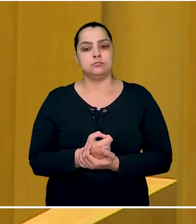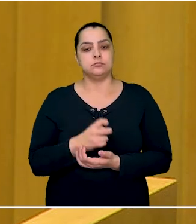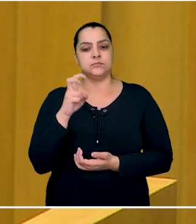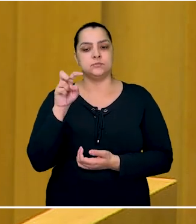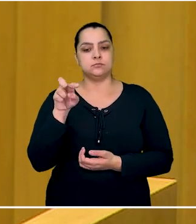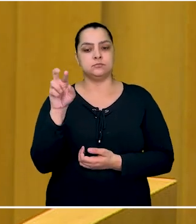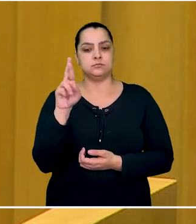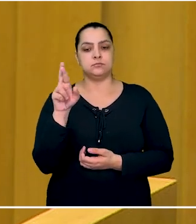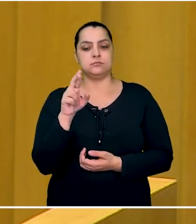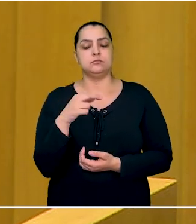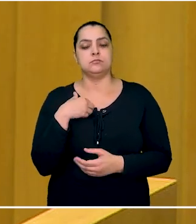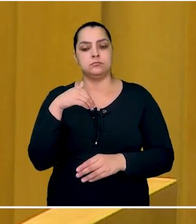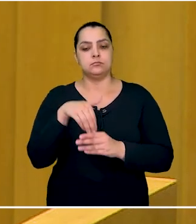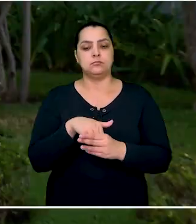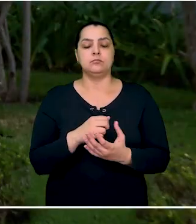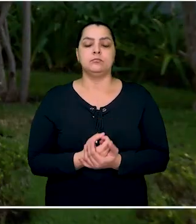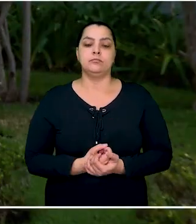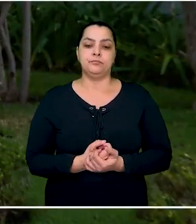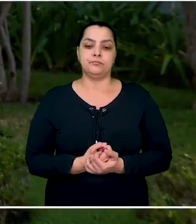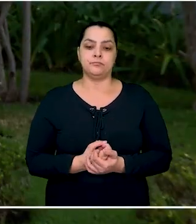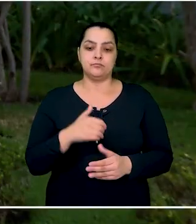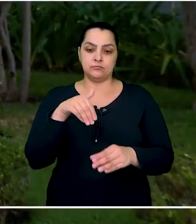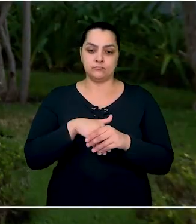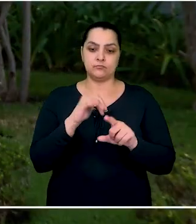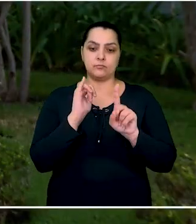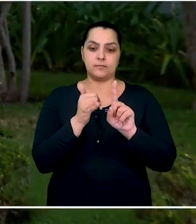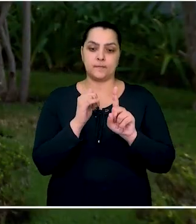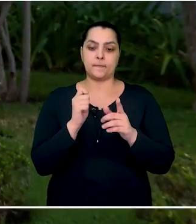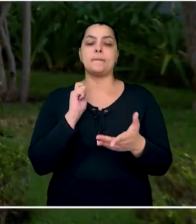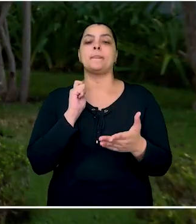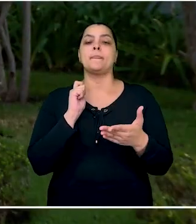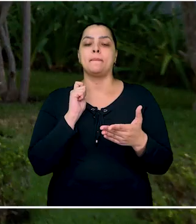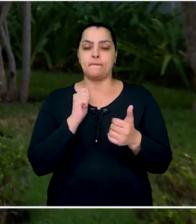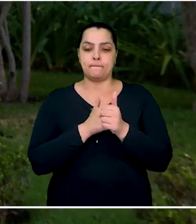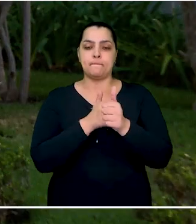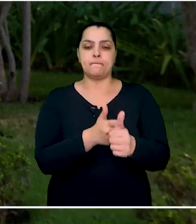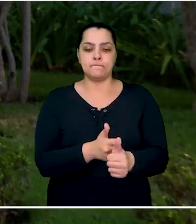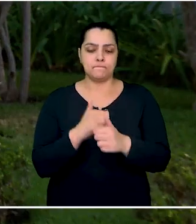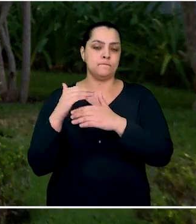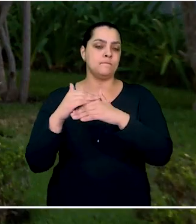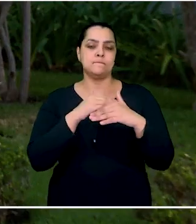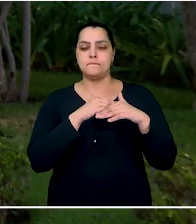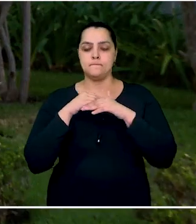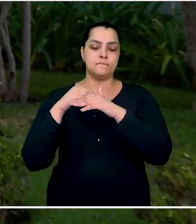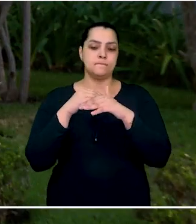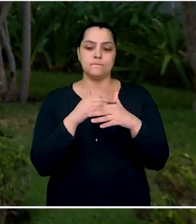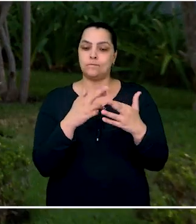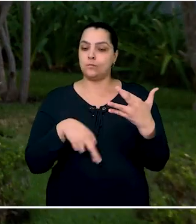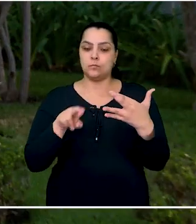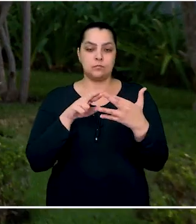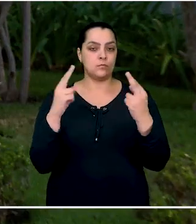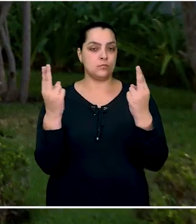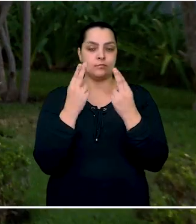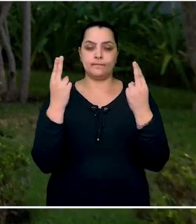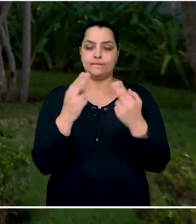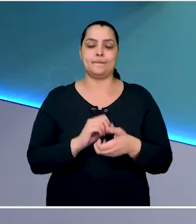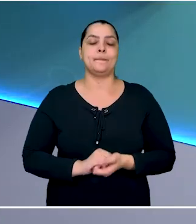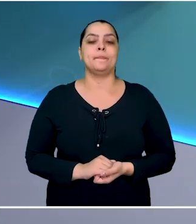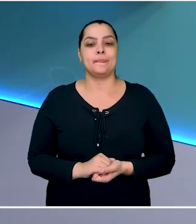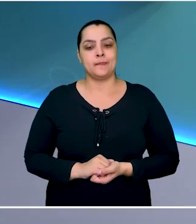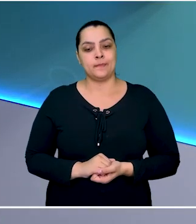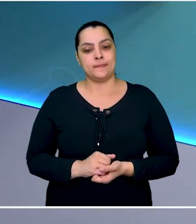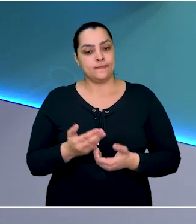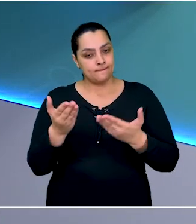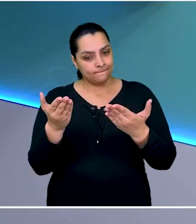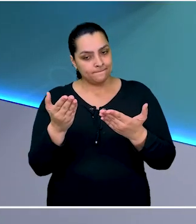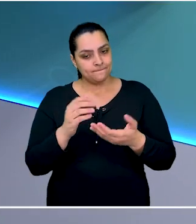arbitrado em R$5.000, presidente. Esse é meu voto. O voto do relator foi acompanhado por unanimidade. Não cabe mais recurso. Eu